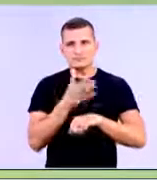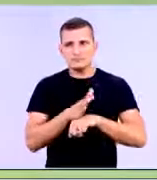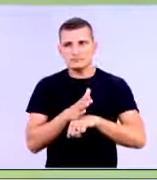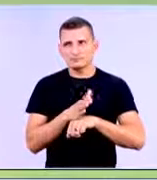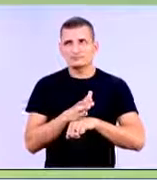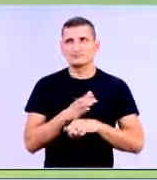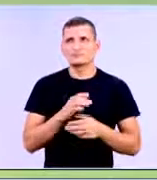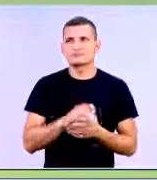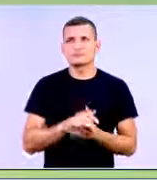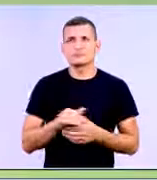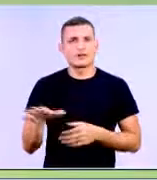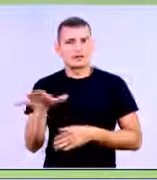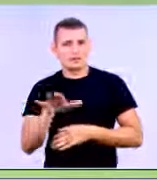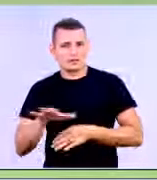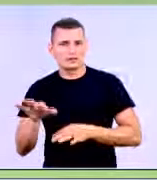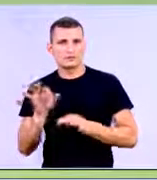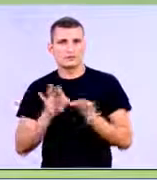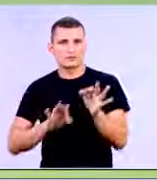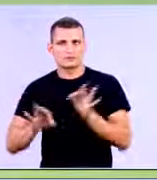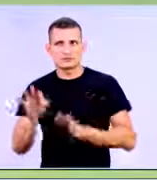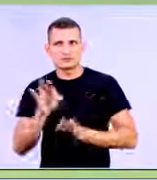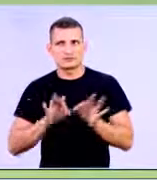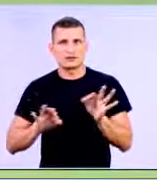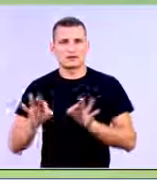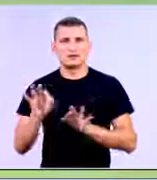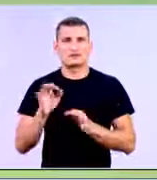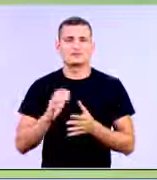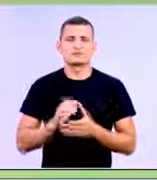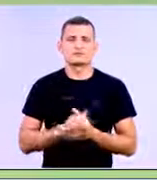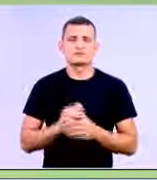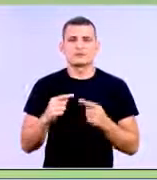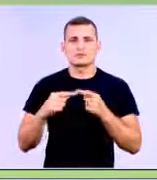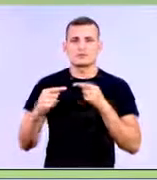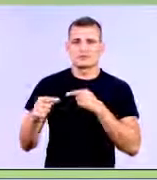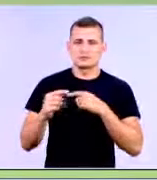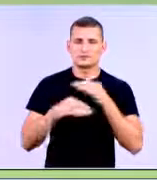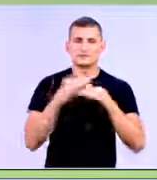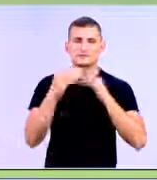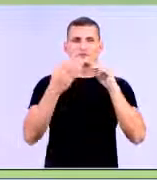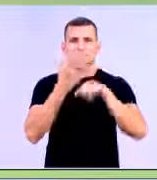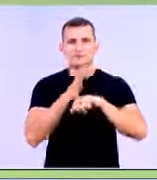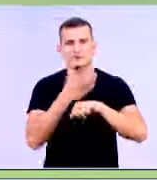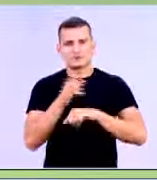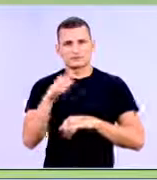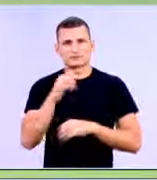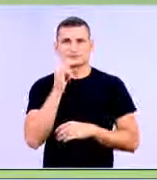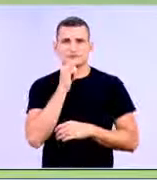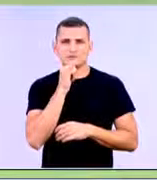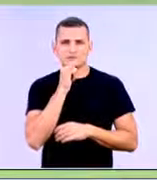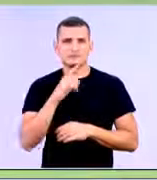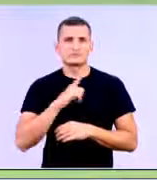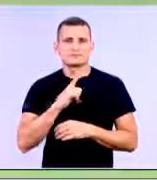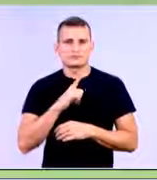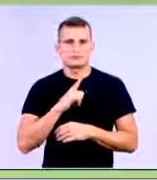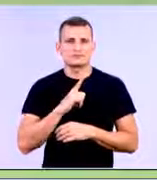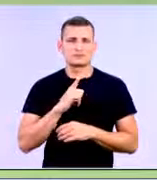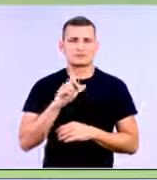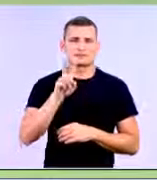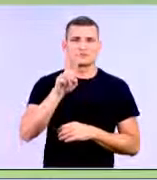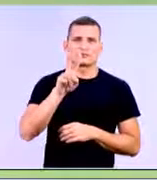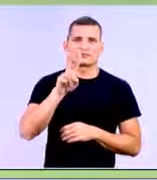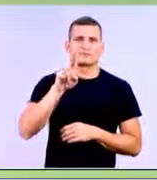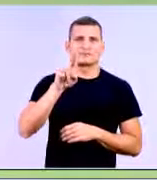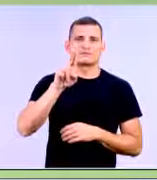qualificação, ambiente organizacional inapropriado para o desenvolvimento das atividades, são exemplos aqui que nós temos de